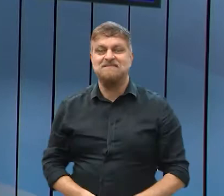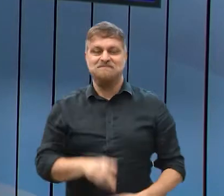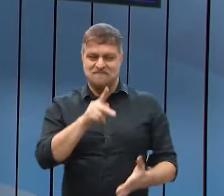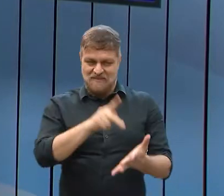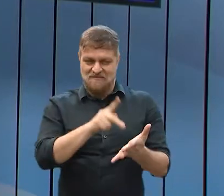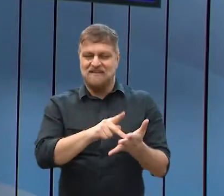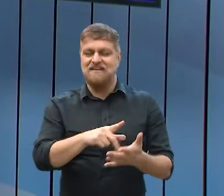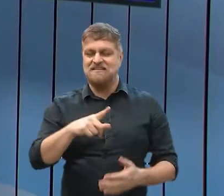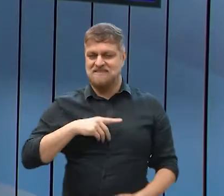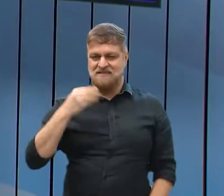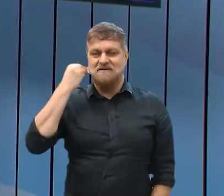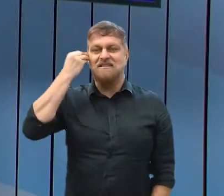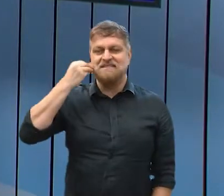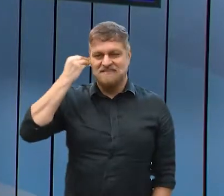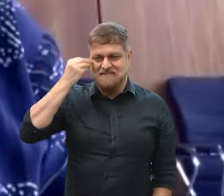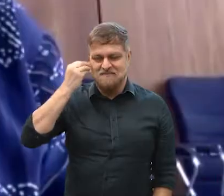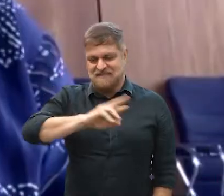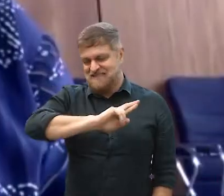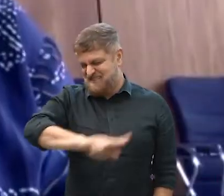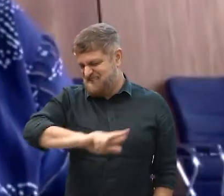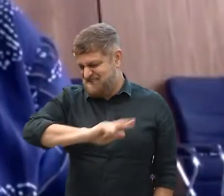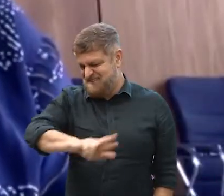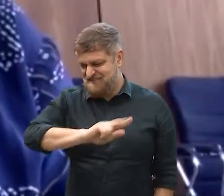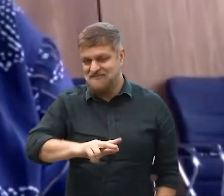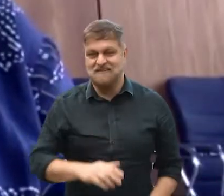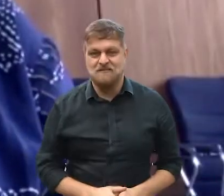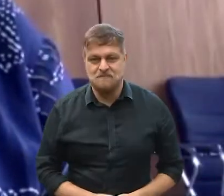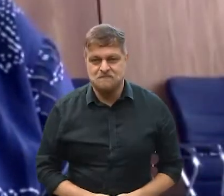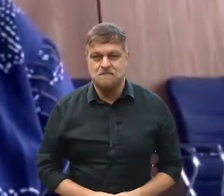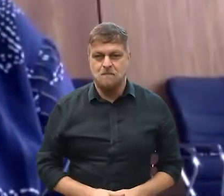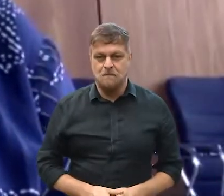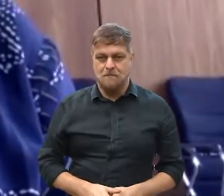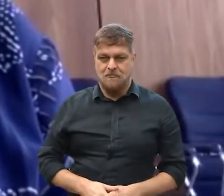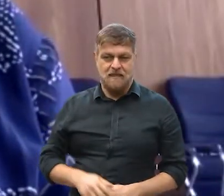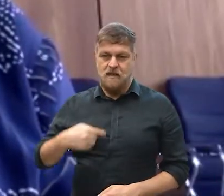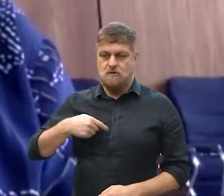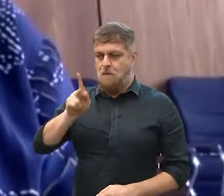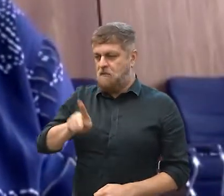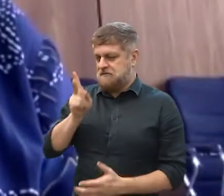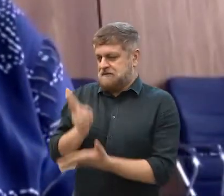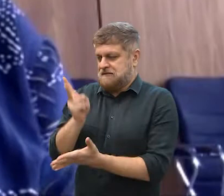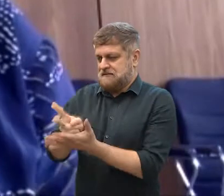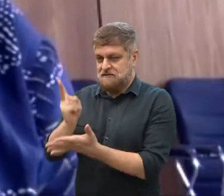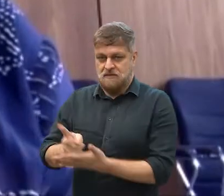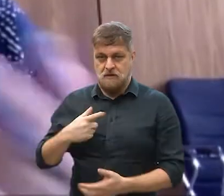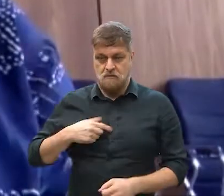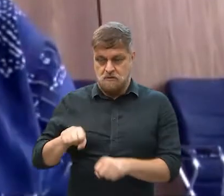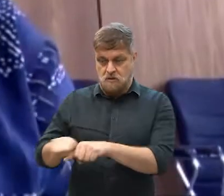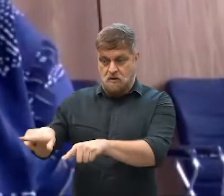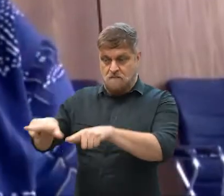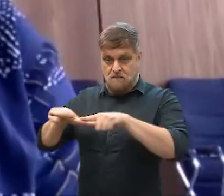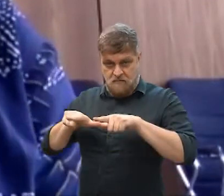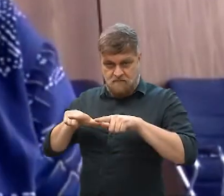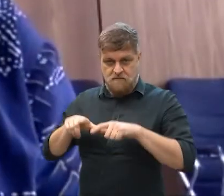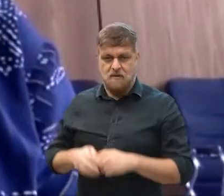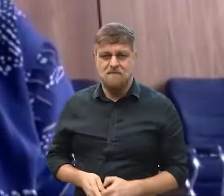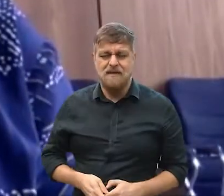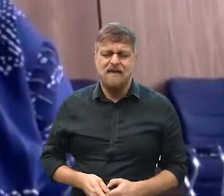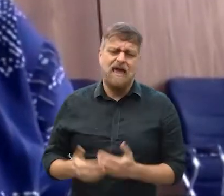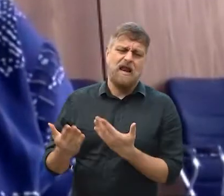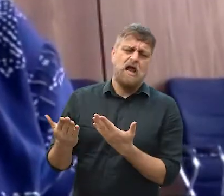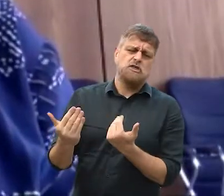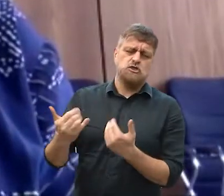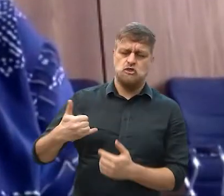É verdade, André. Eu tive uma trajetória bem diferenciada dos meus colegas professores, porque quando eu me formei no magistério, ainda